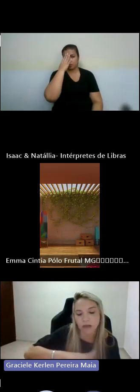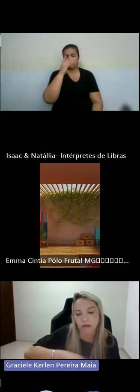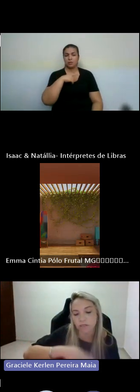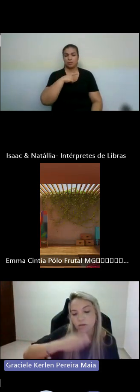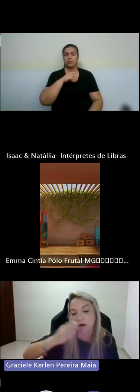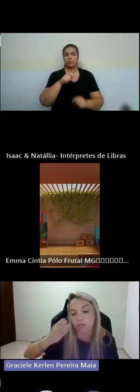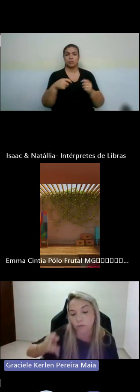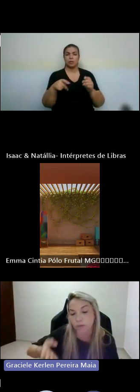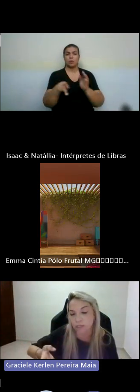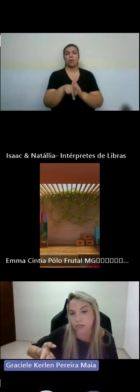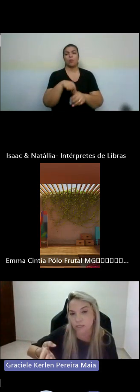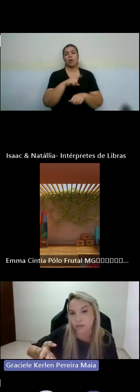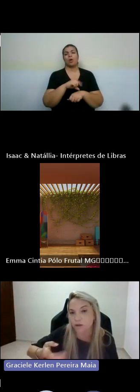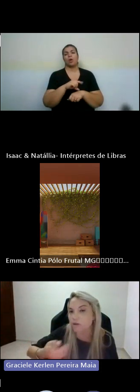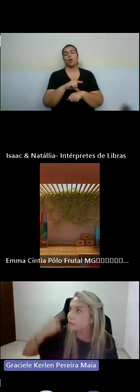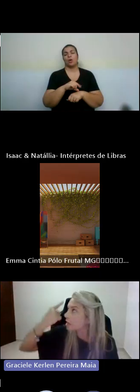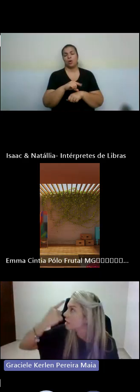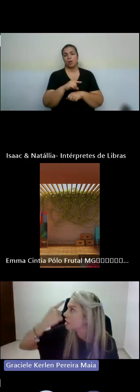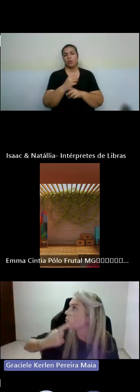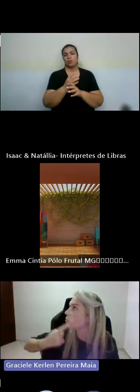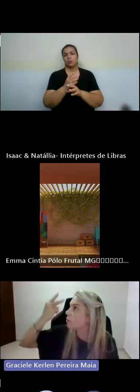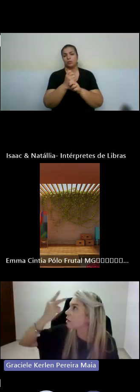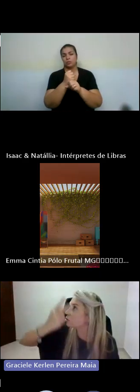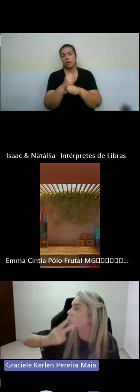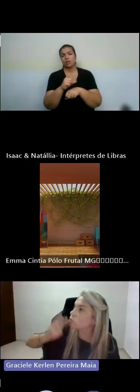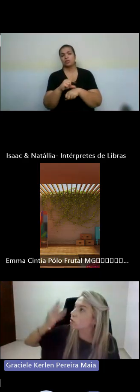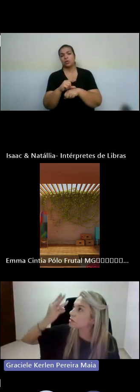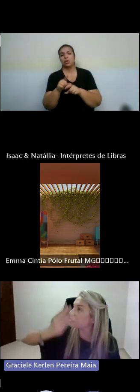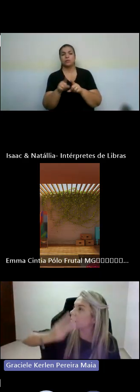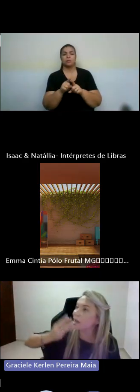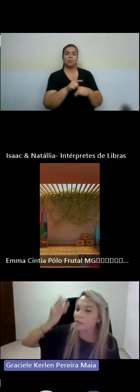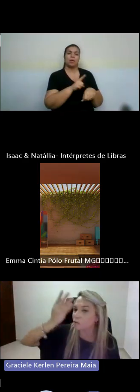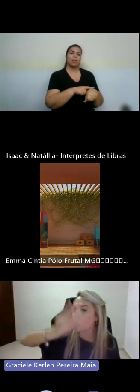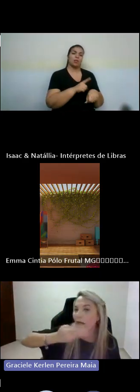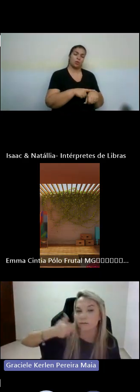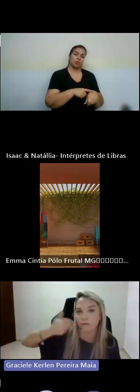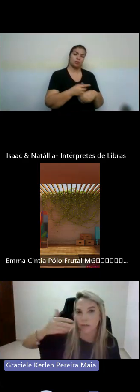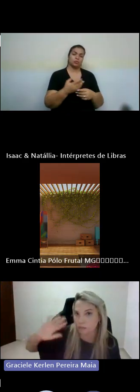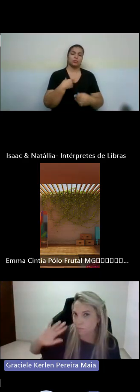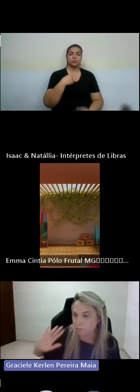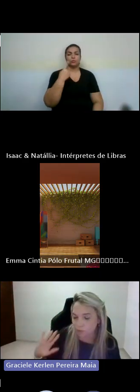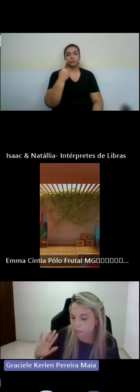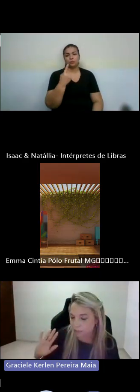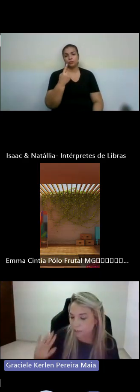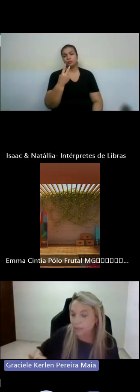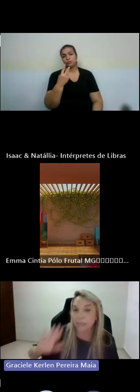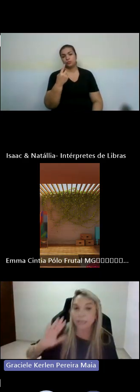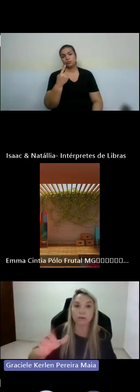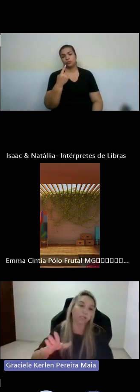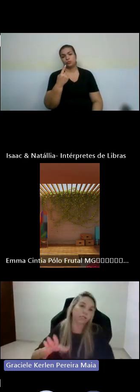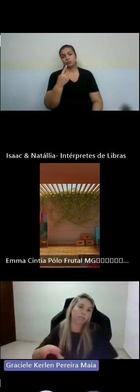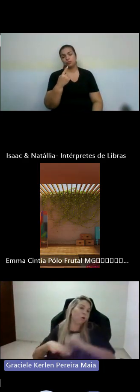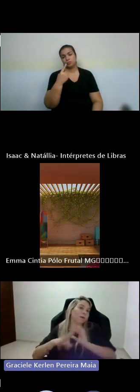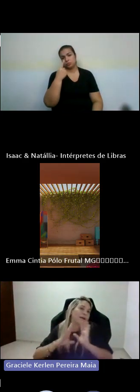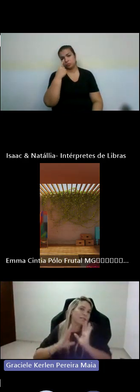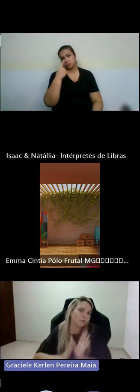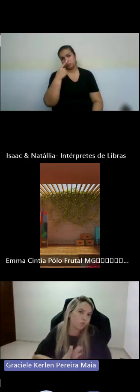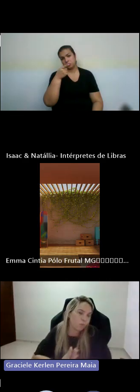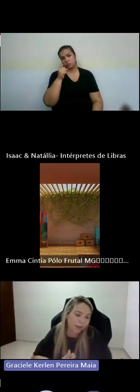relógio, e o sinal de horas, de quantidade de horas. Então, 1, 2, 3, 4 e aí por diante. Então, gente,